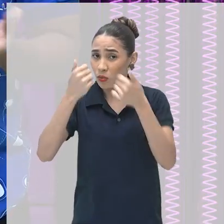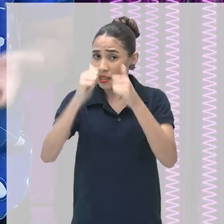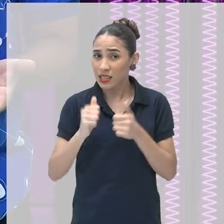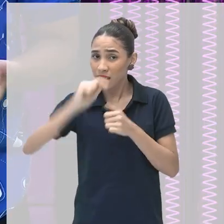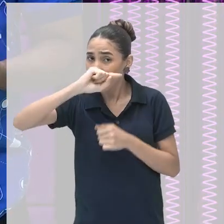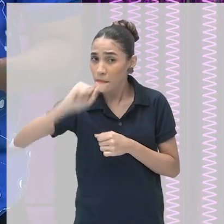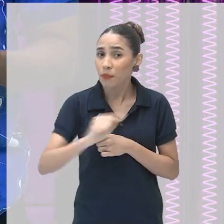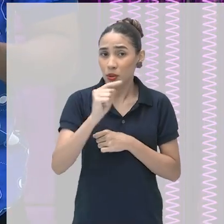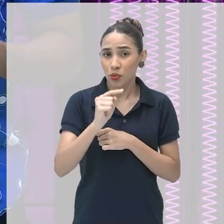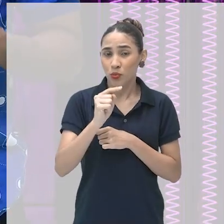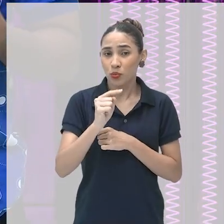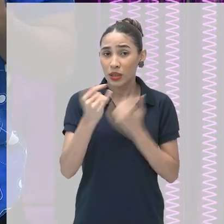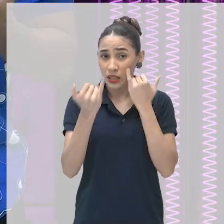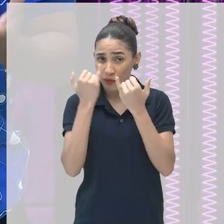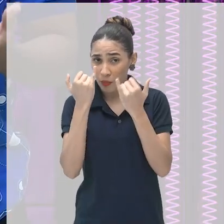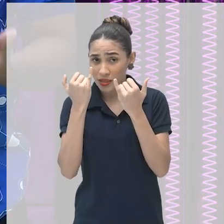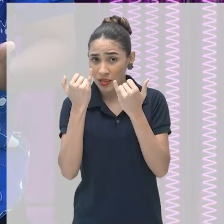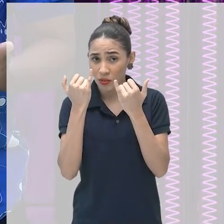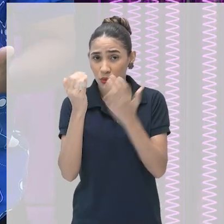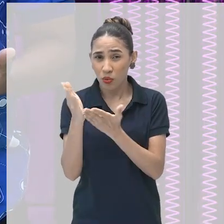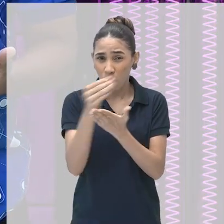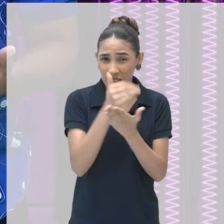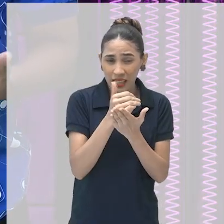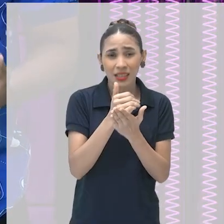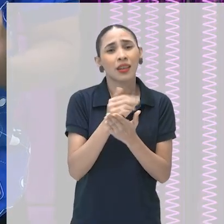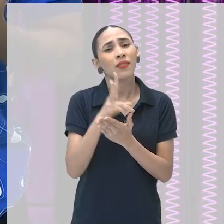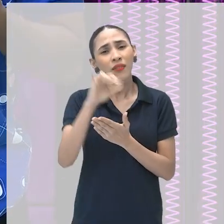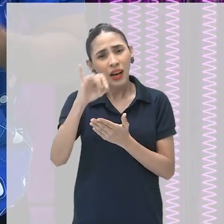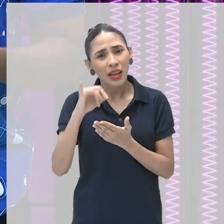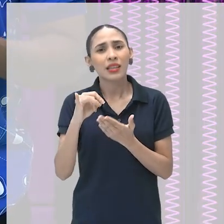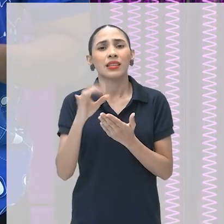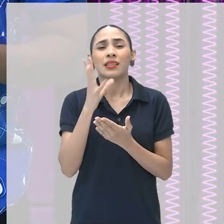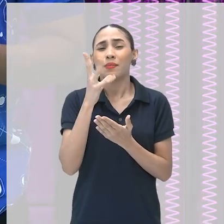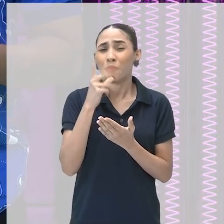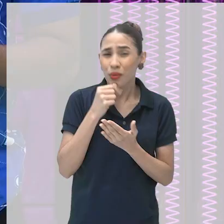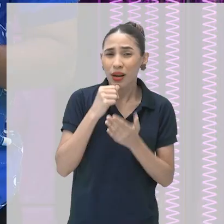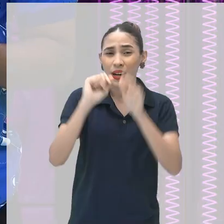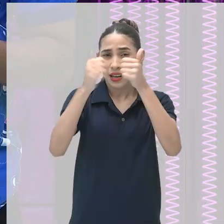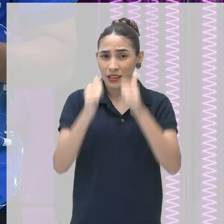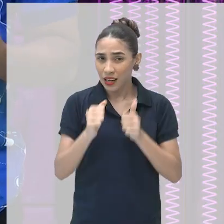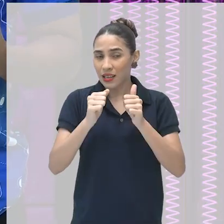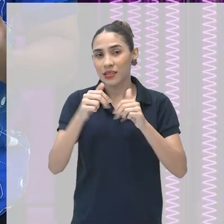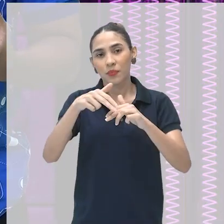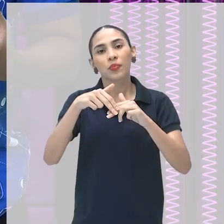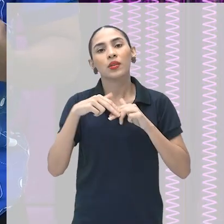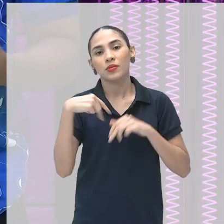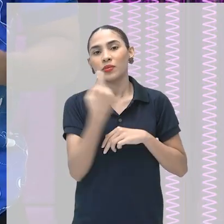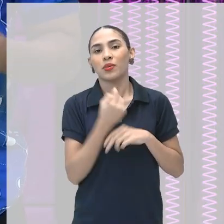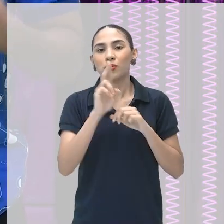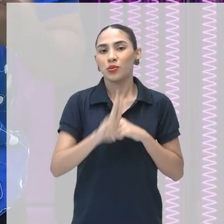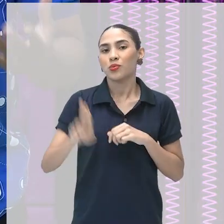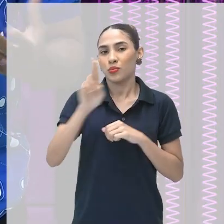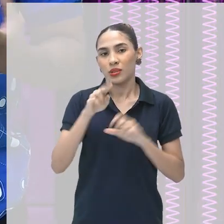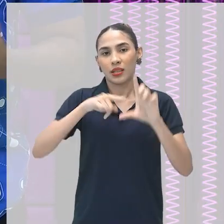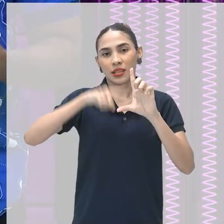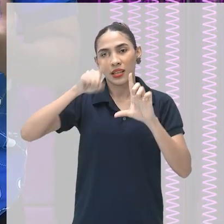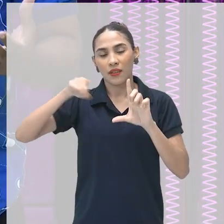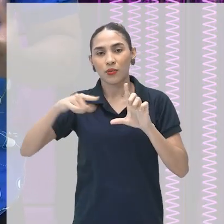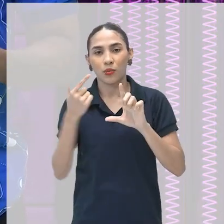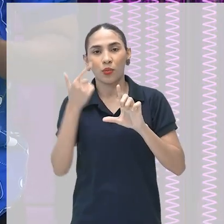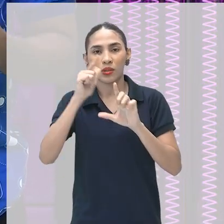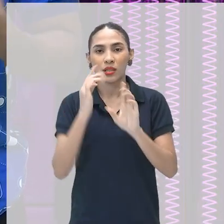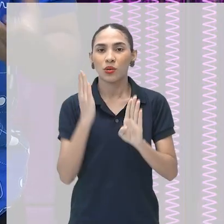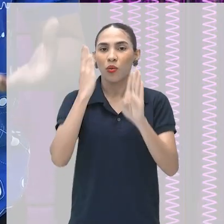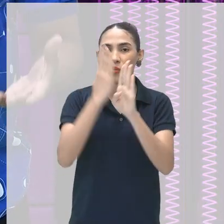para cada item, isso vai demorar muito a interpretação. Por isso que a gente utiliza os gráficos para